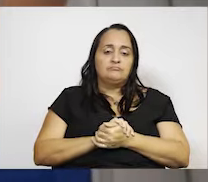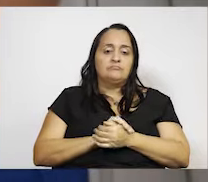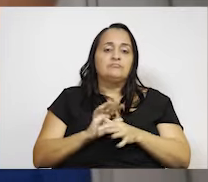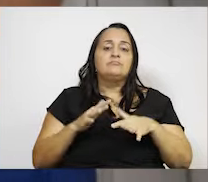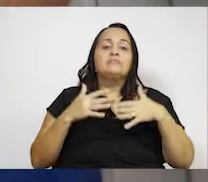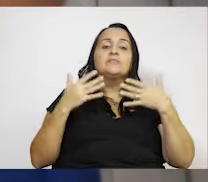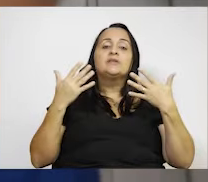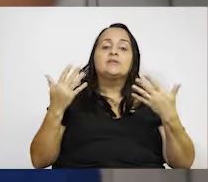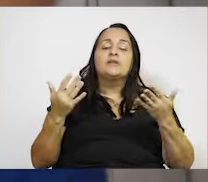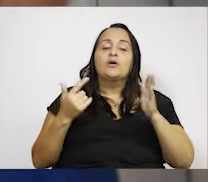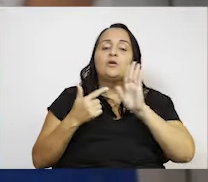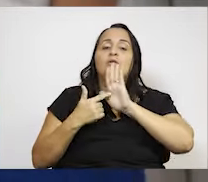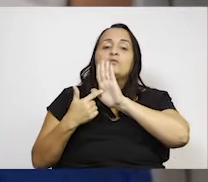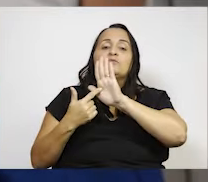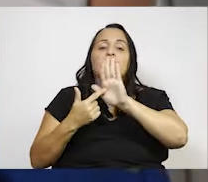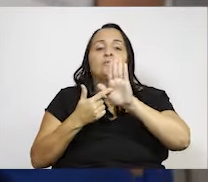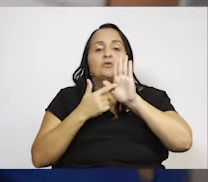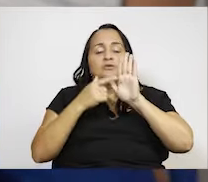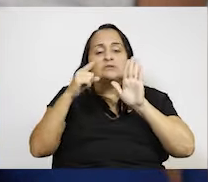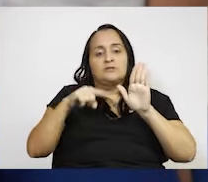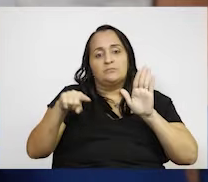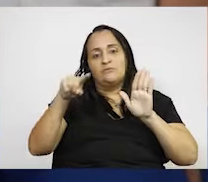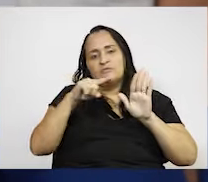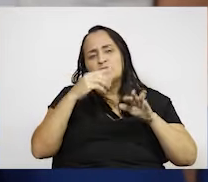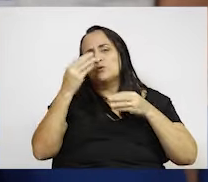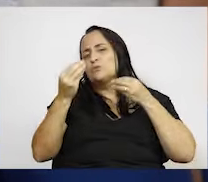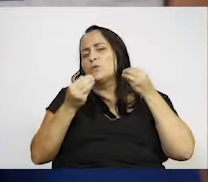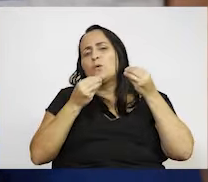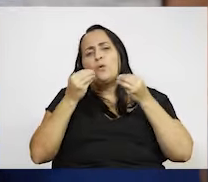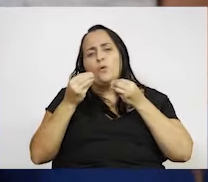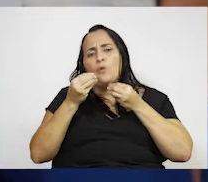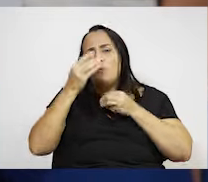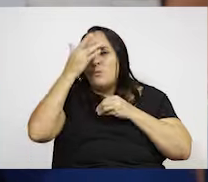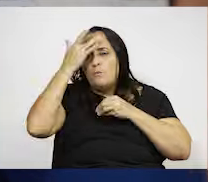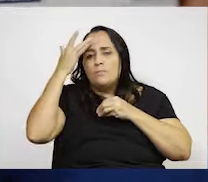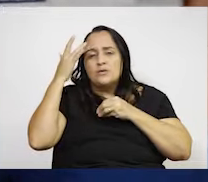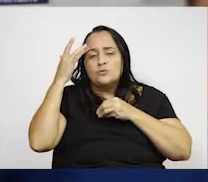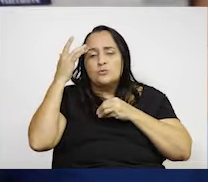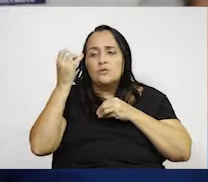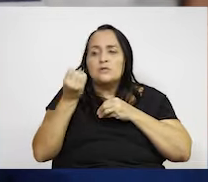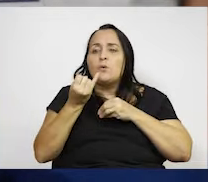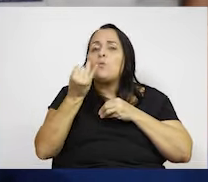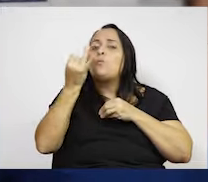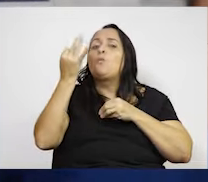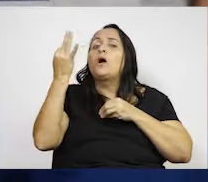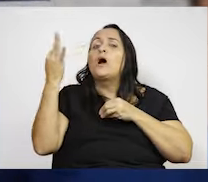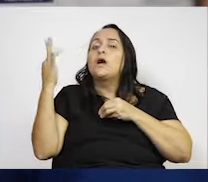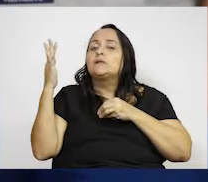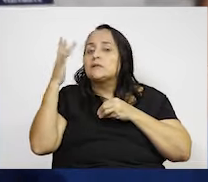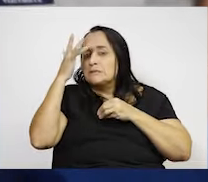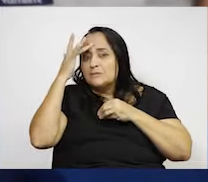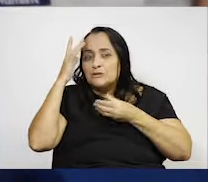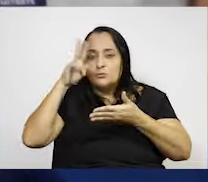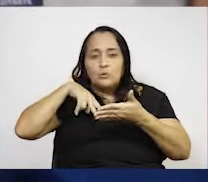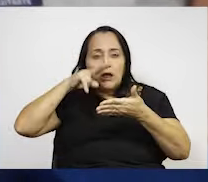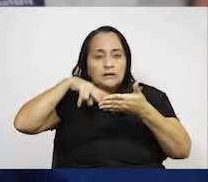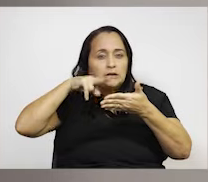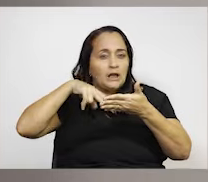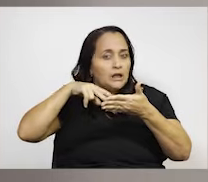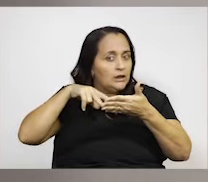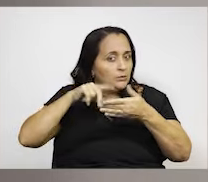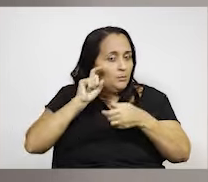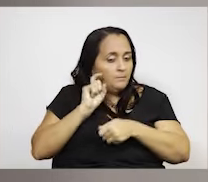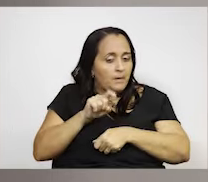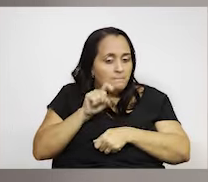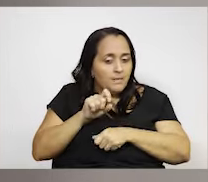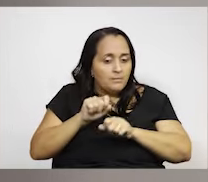vocês como é que a gente sabe a audiência do jornal. E por isso o jornal tem muita leitura, porque a